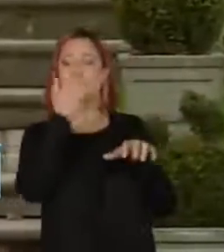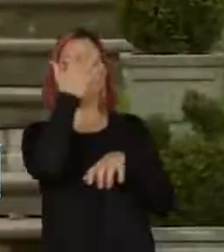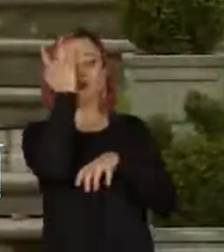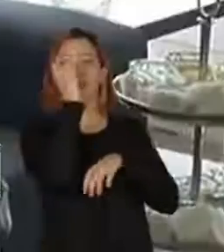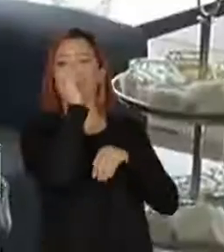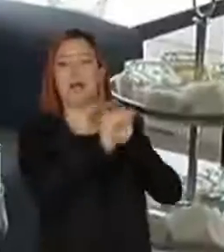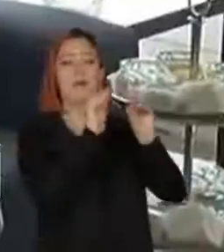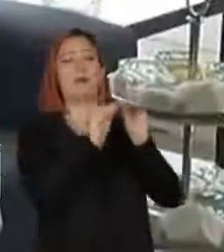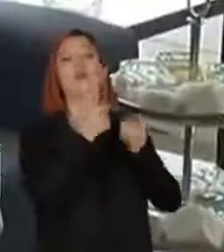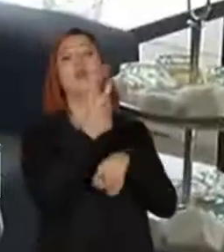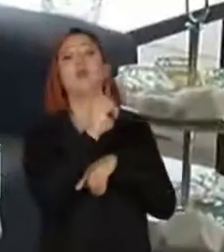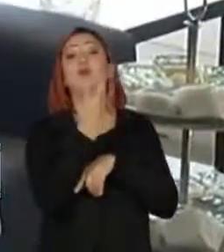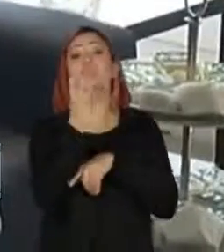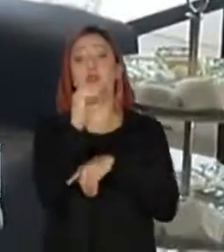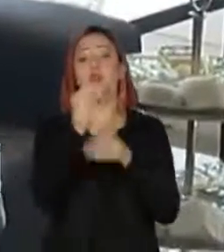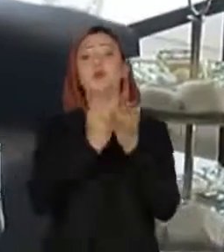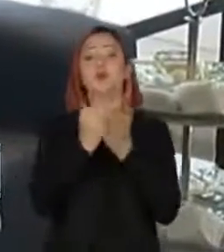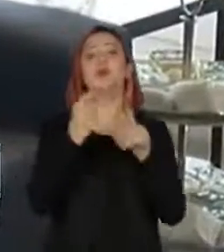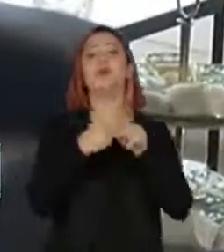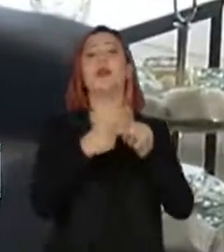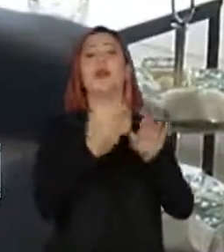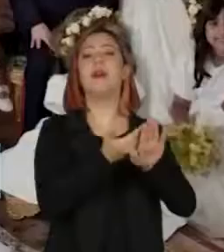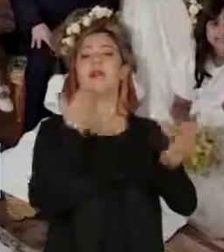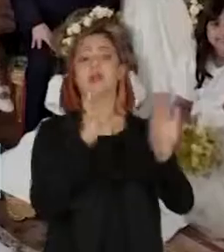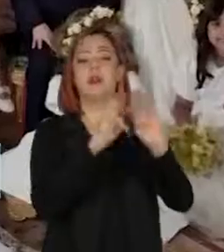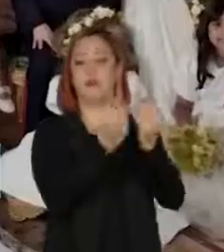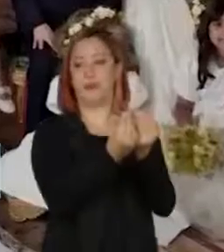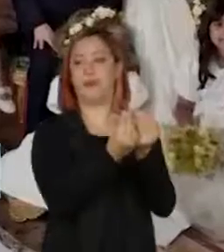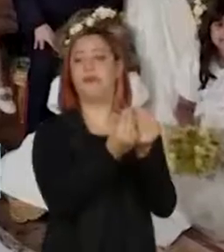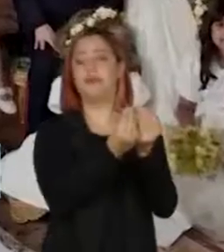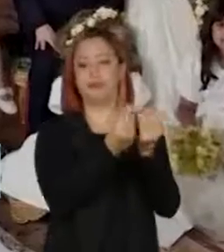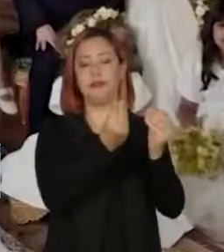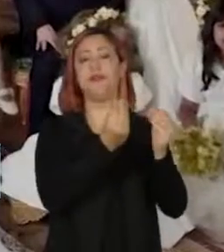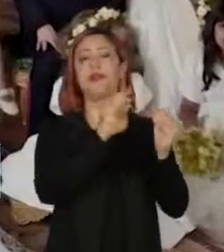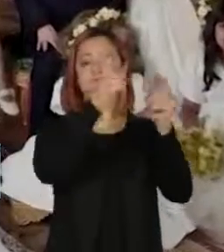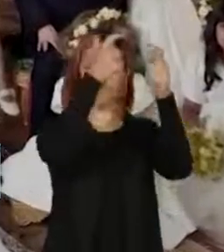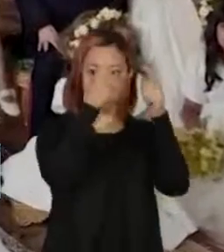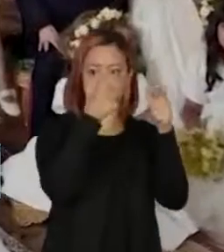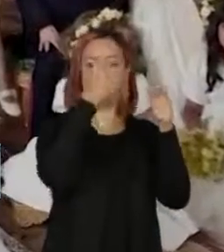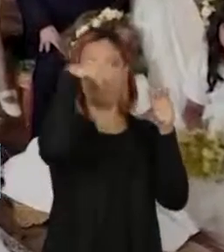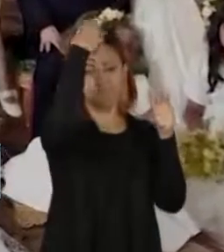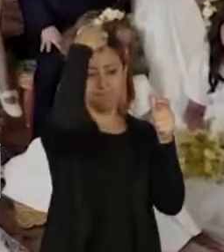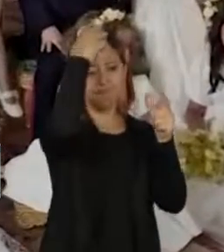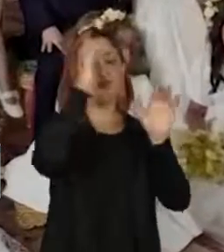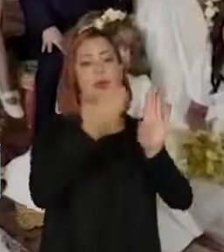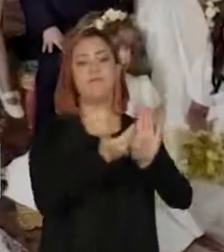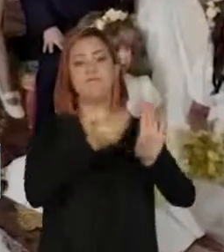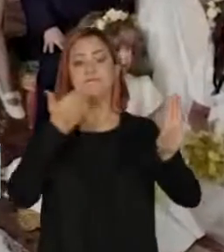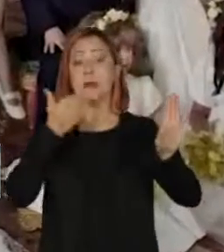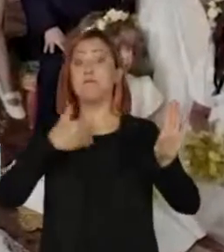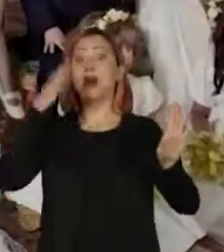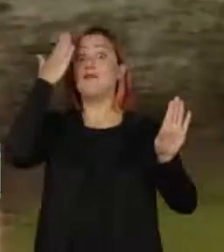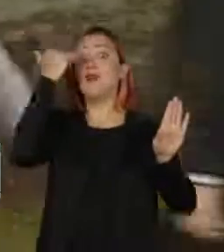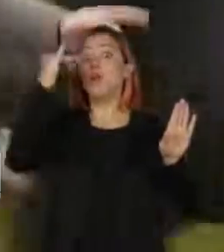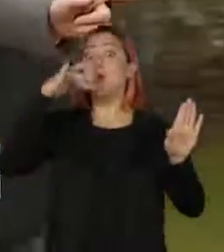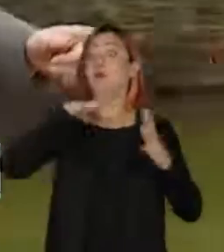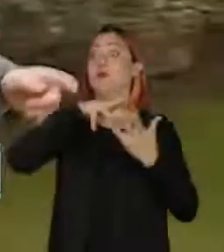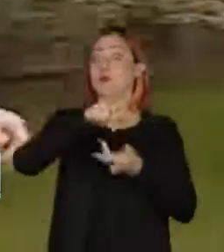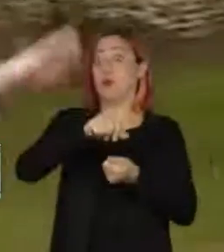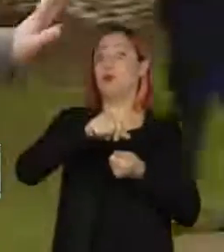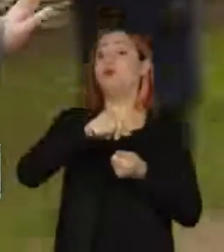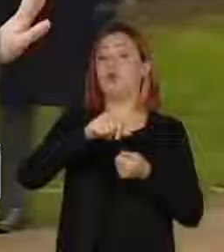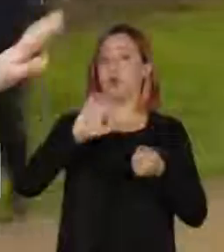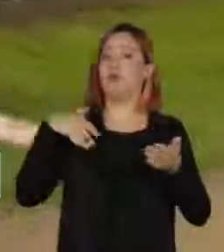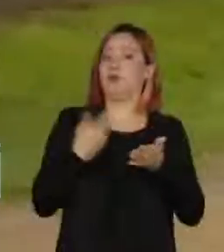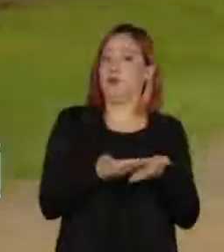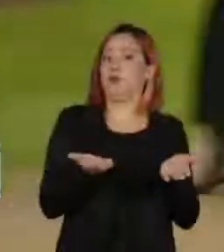2020 quando anunciou o afastamento oficial da monarquia mais famosa e lucrativa do planeta de